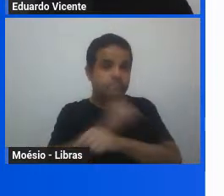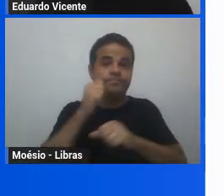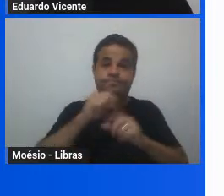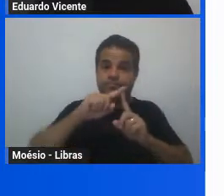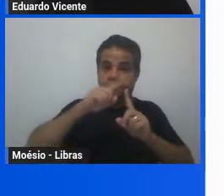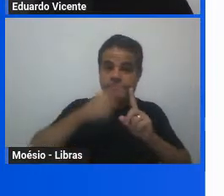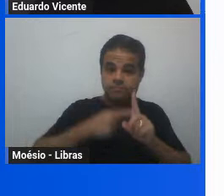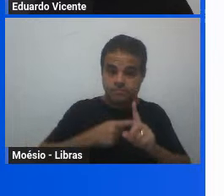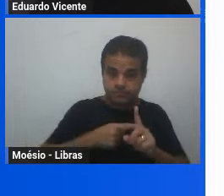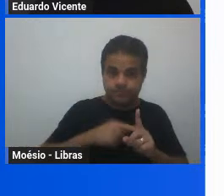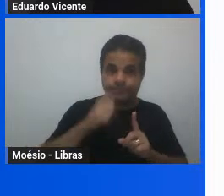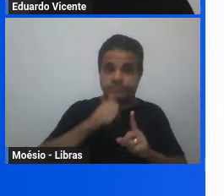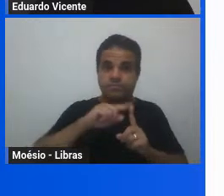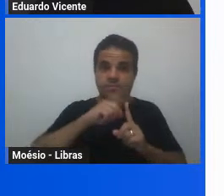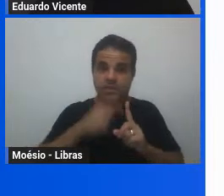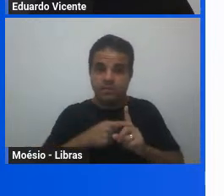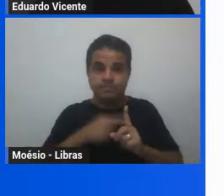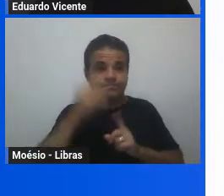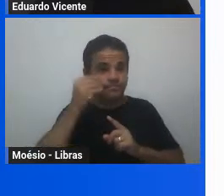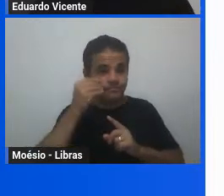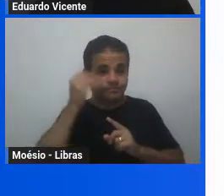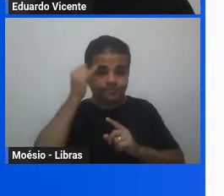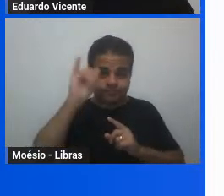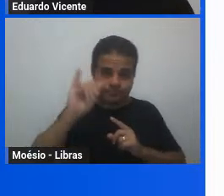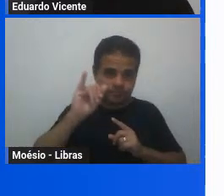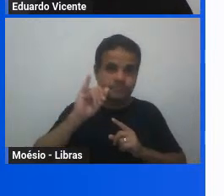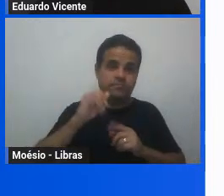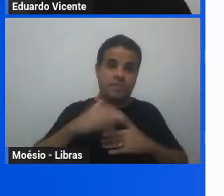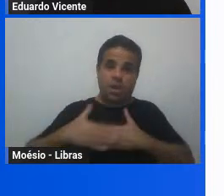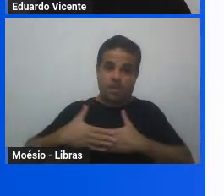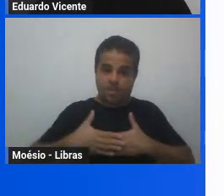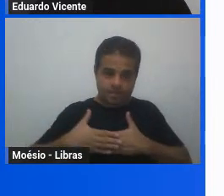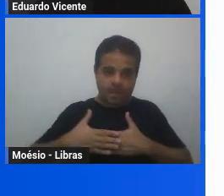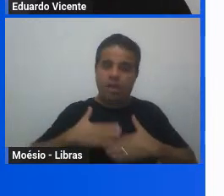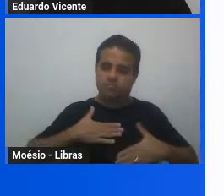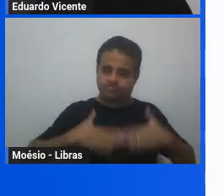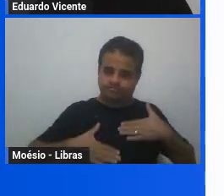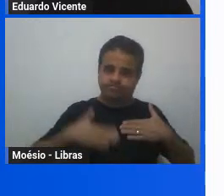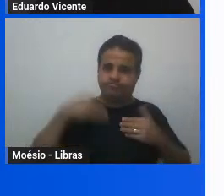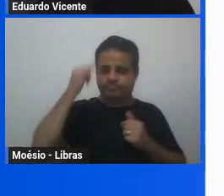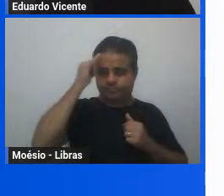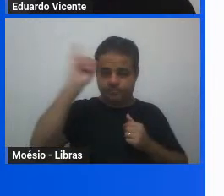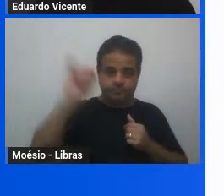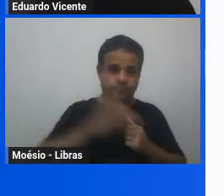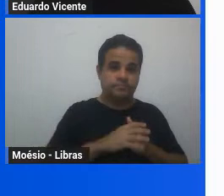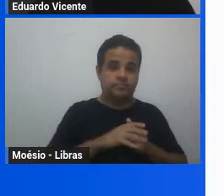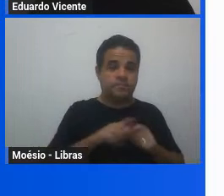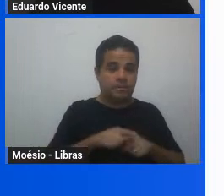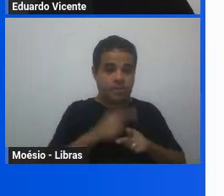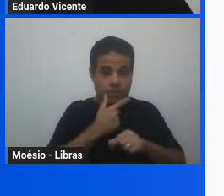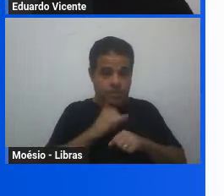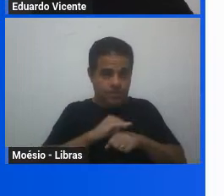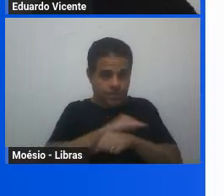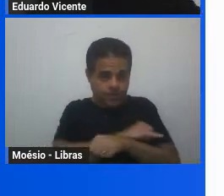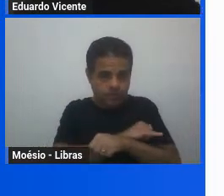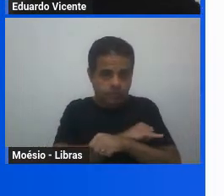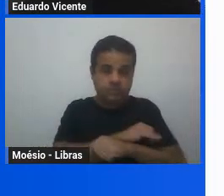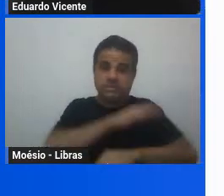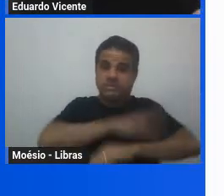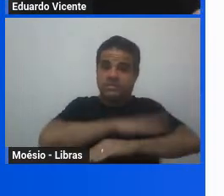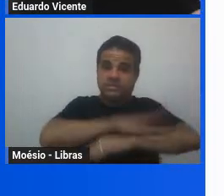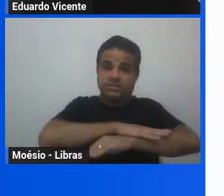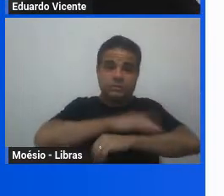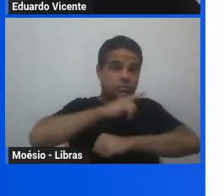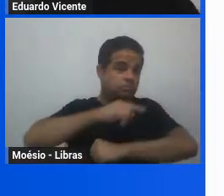da grávida, tentar evitar qualquer dano ao bebê, ok? E no obeso, às vezes o meu braço não